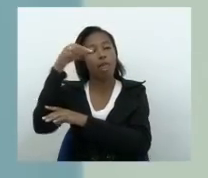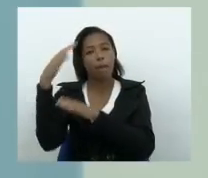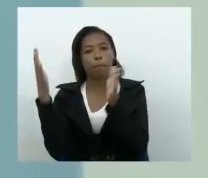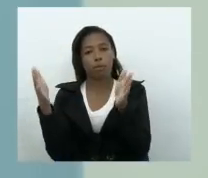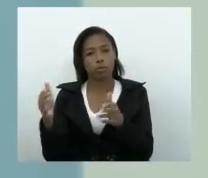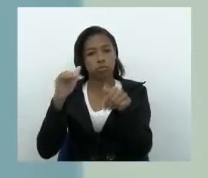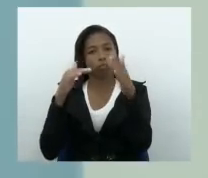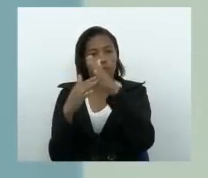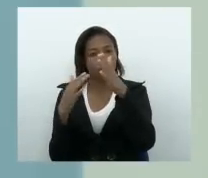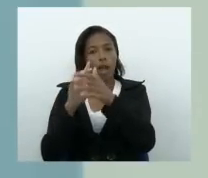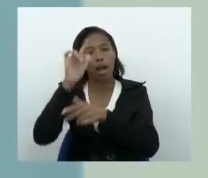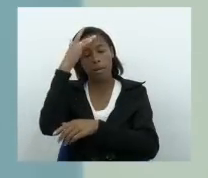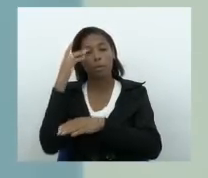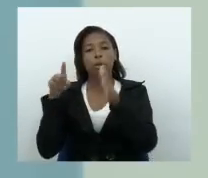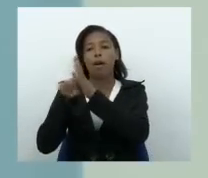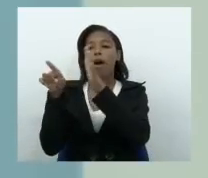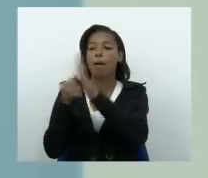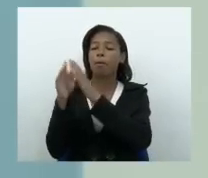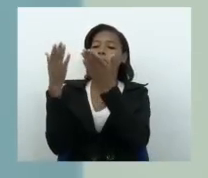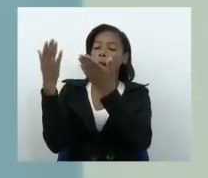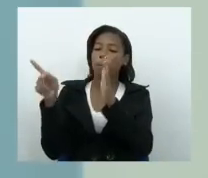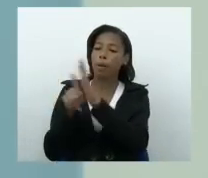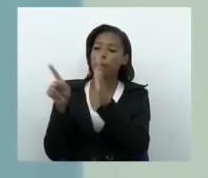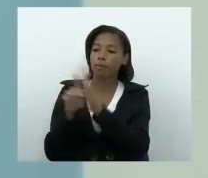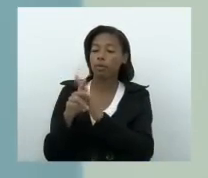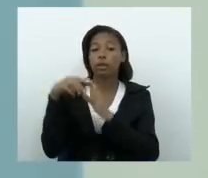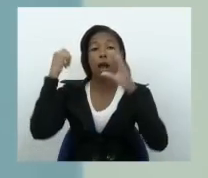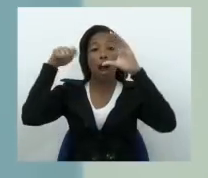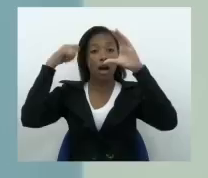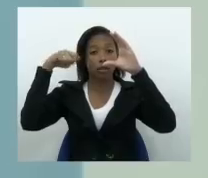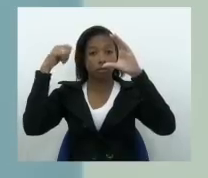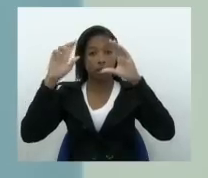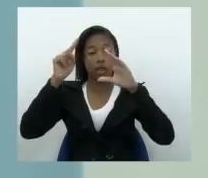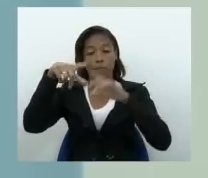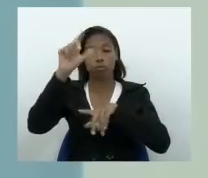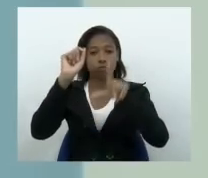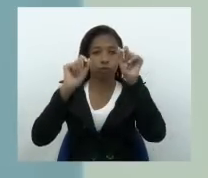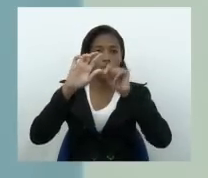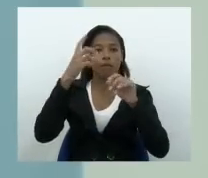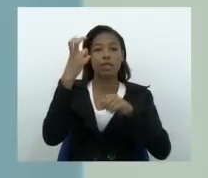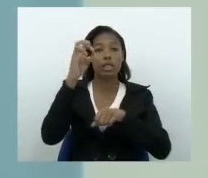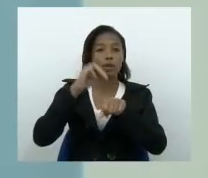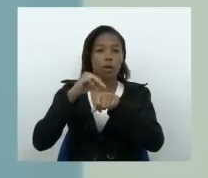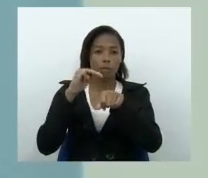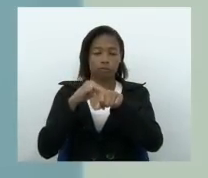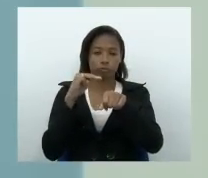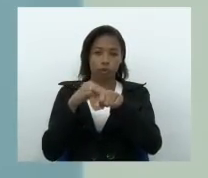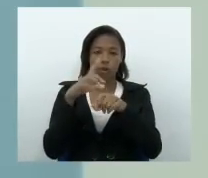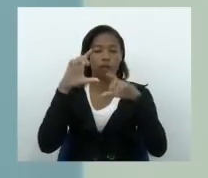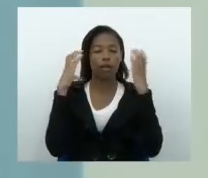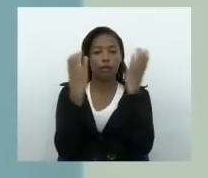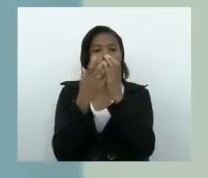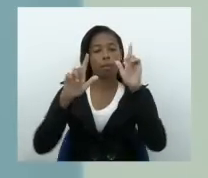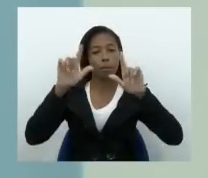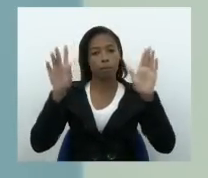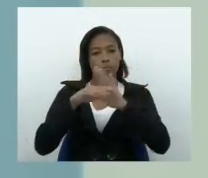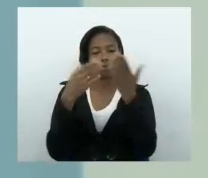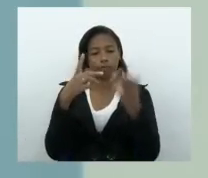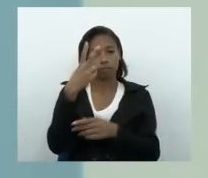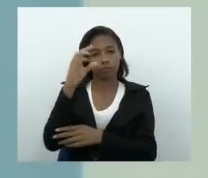intervalo, jornalistas perguntarão para candidatos mediante sorteio. A gente volta dentro de 5 minutos. TV Câmara Guarulhos, nas